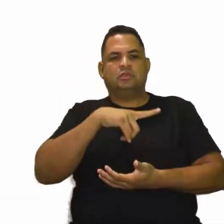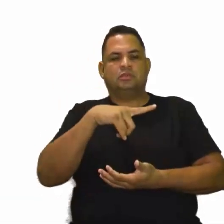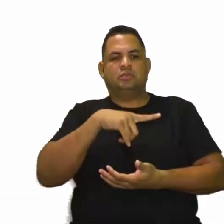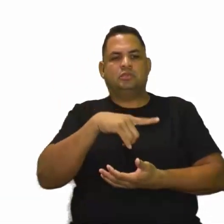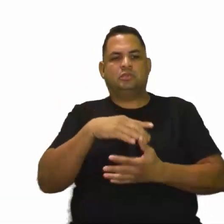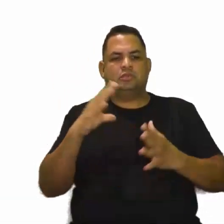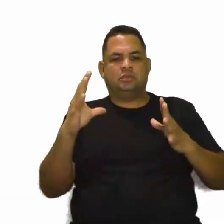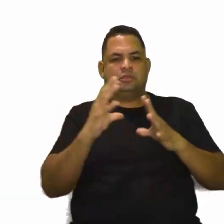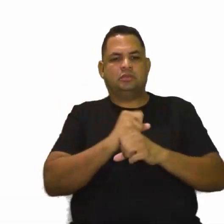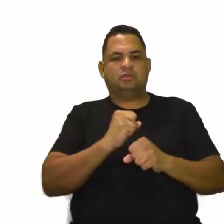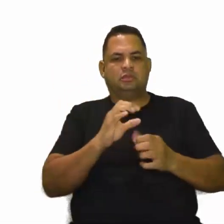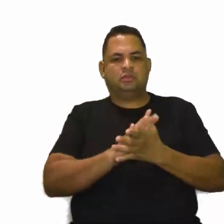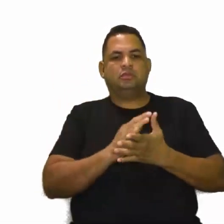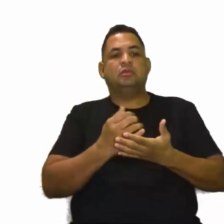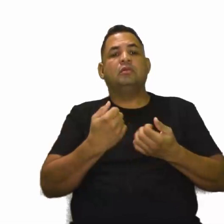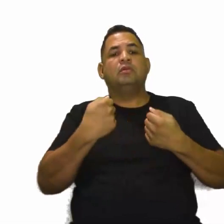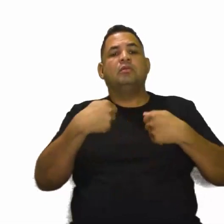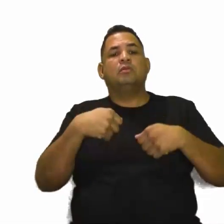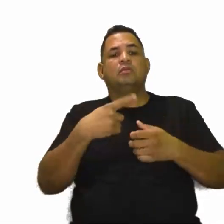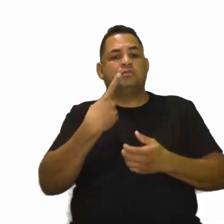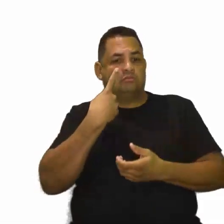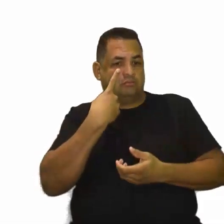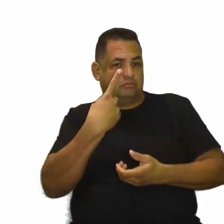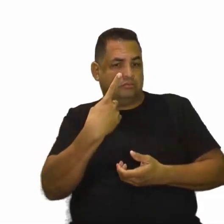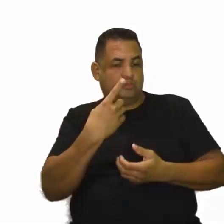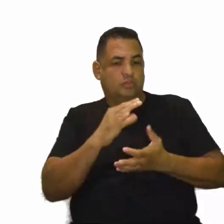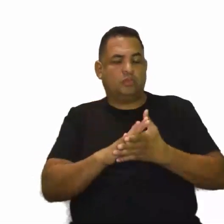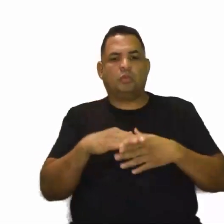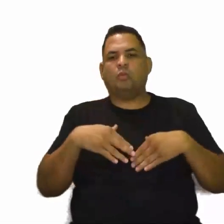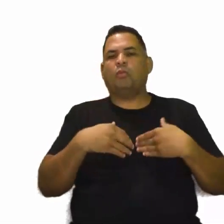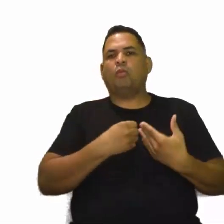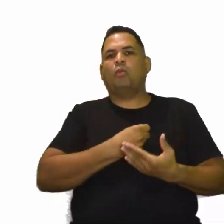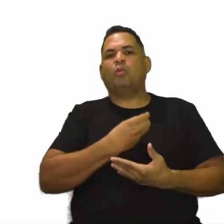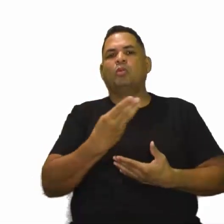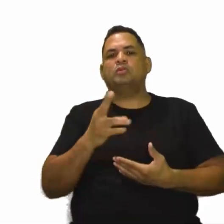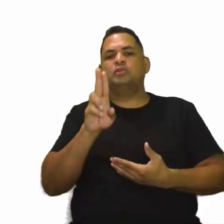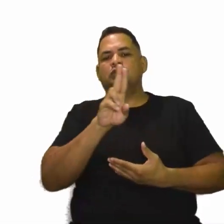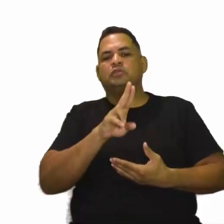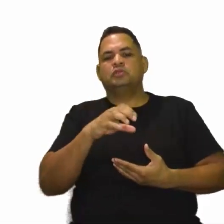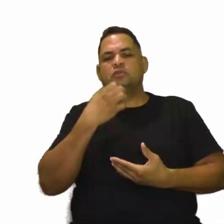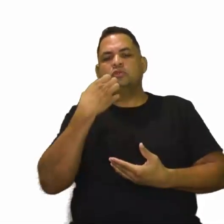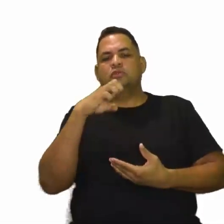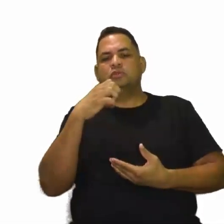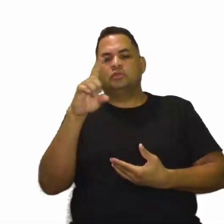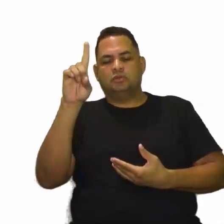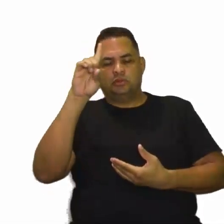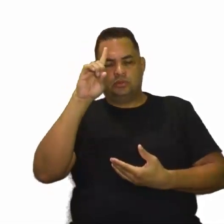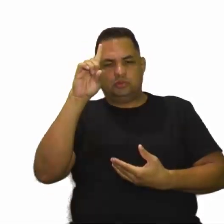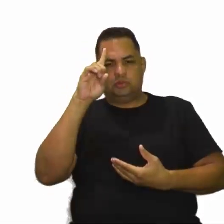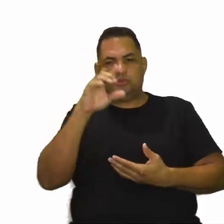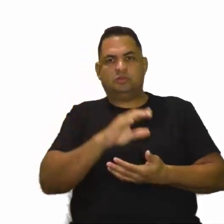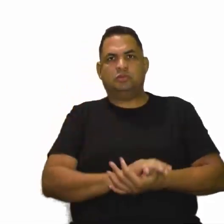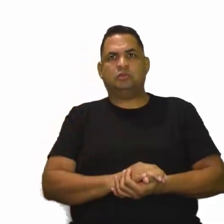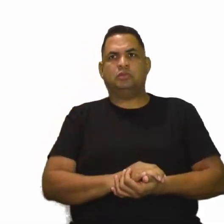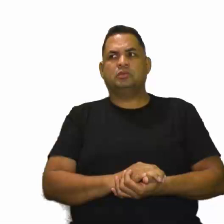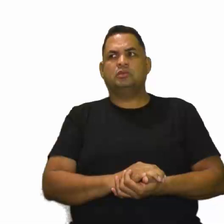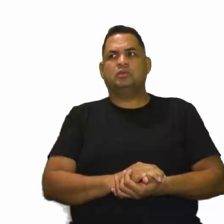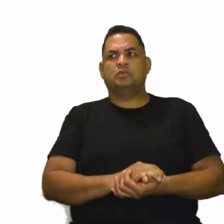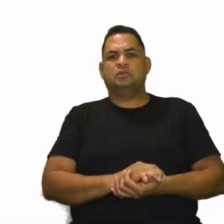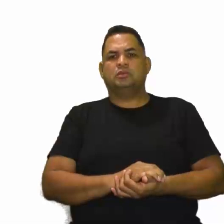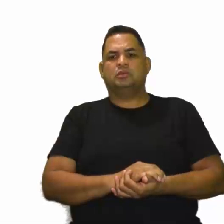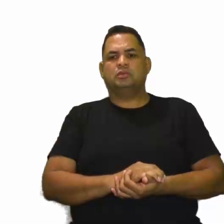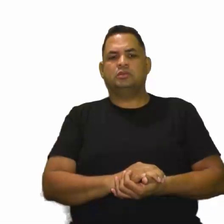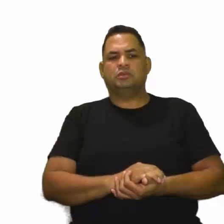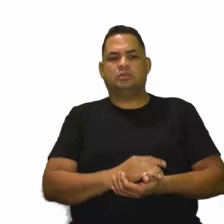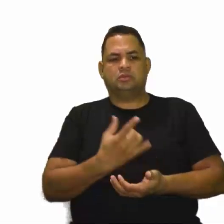esse cálculo para que eu possa ver, né, o quanto que eu estou gastando de energia diariamente. Então, nós vimos